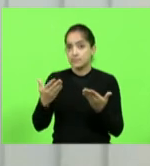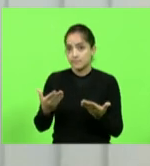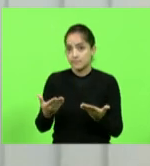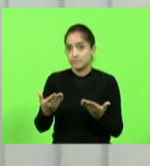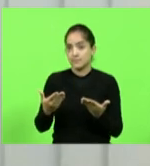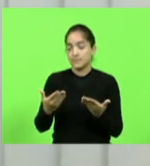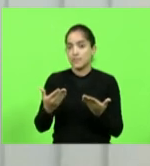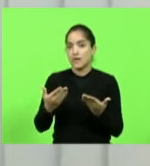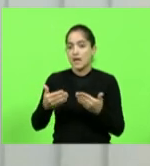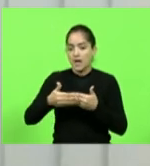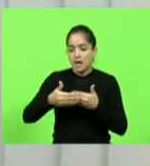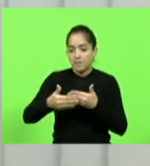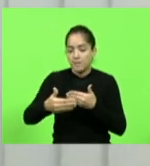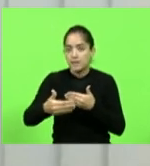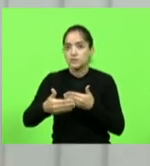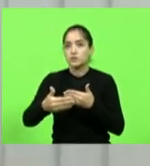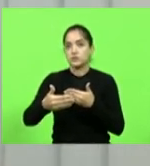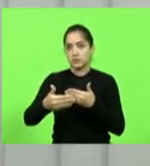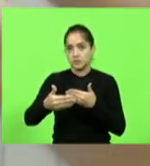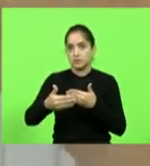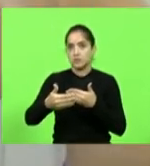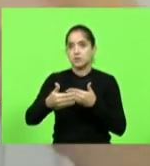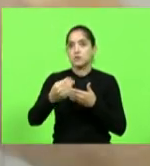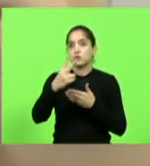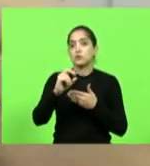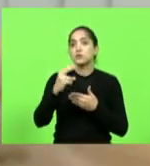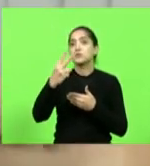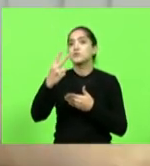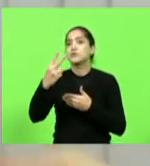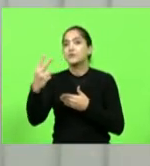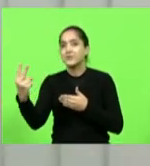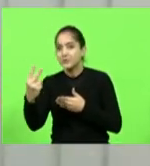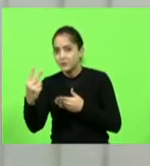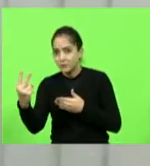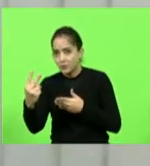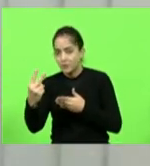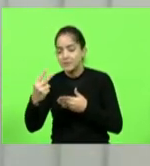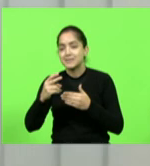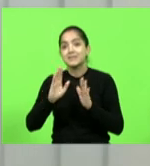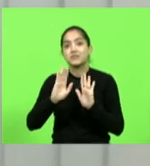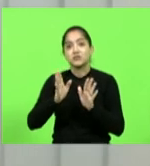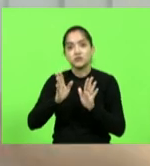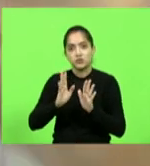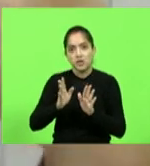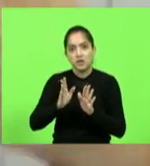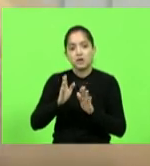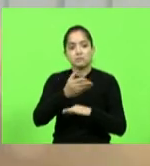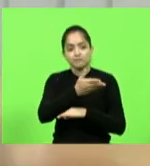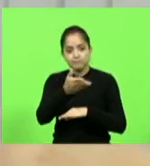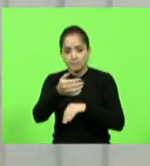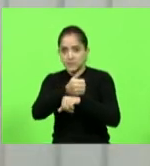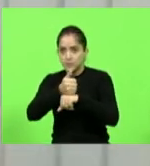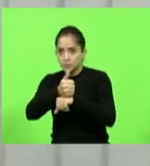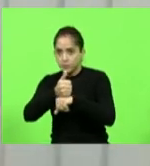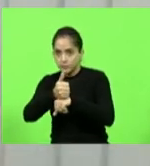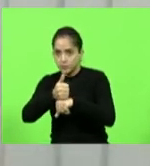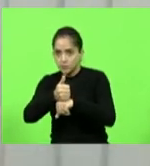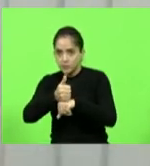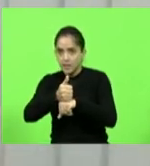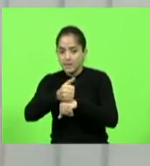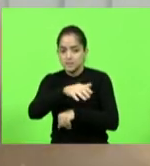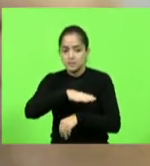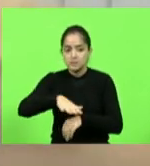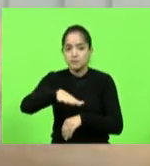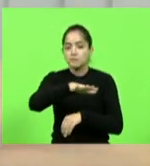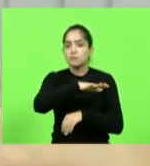a partir do ano letivo de 2022, nós já tenhamos esses profissionais no âmbito do